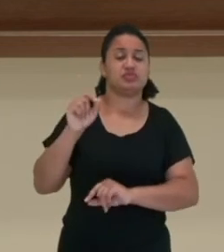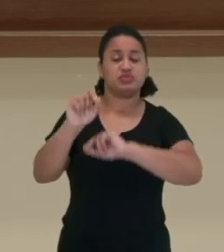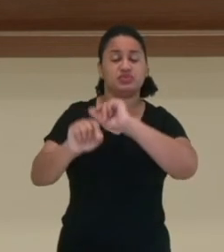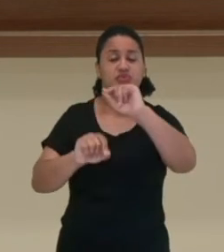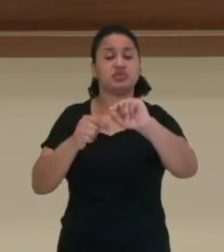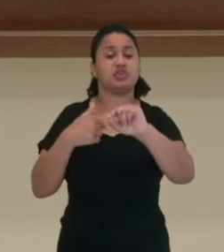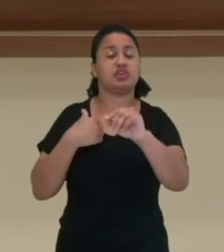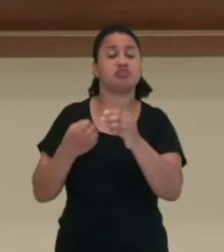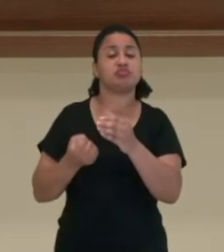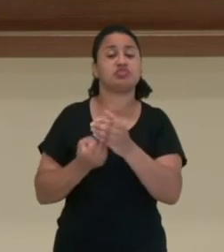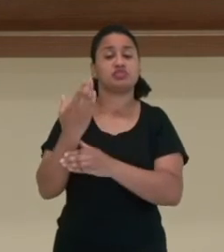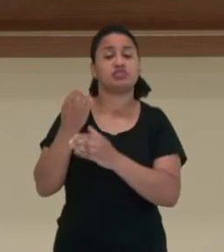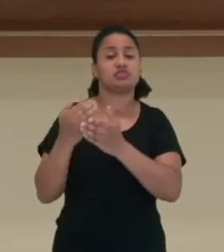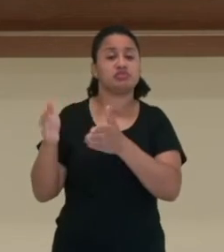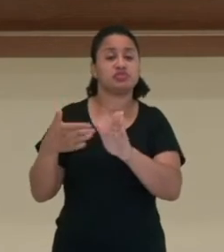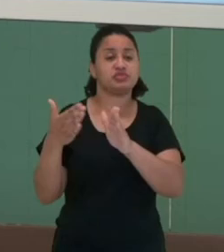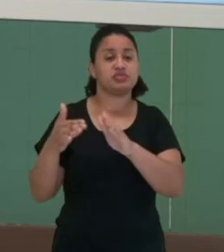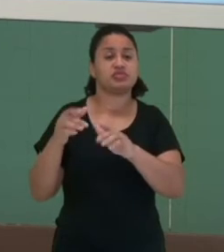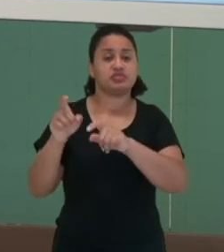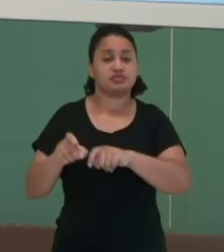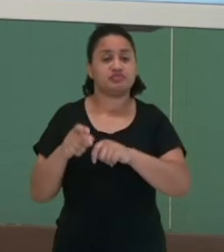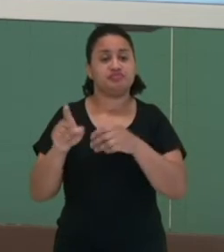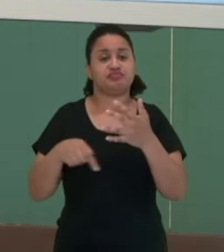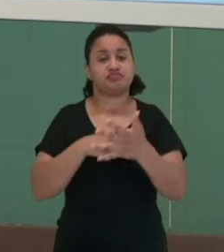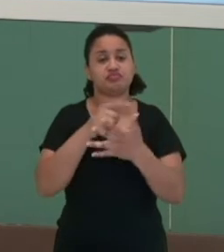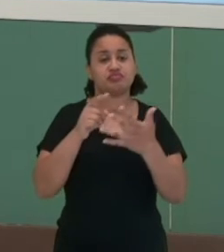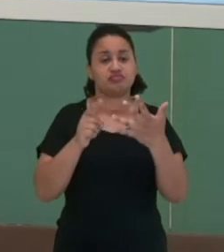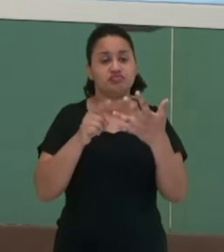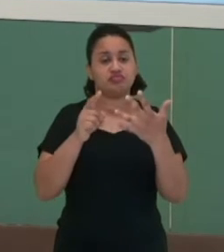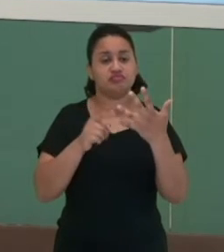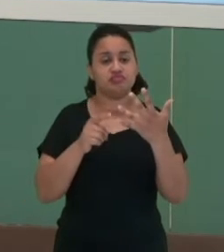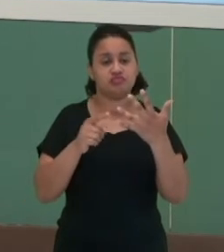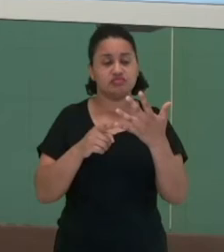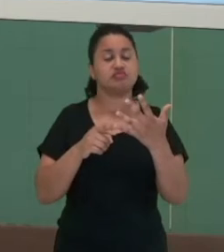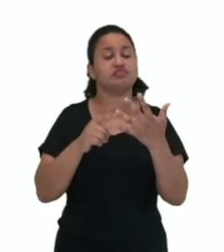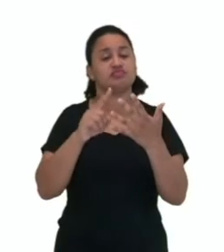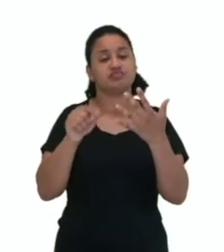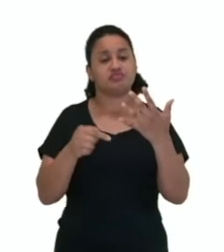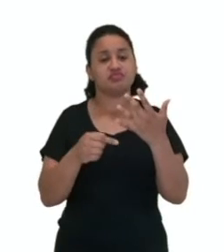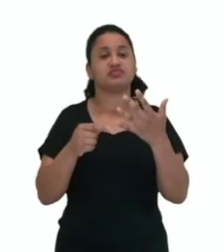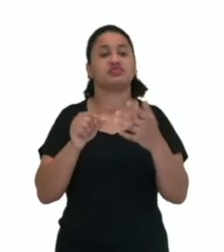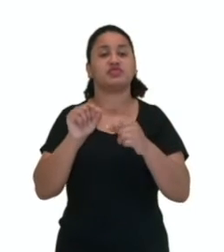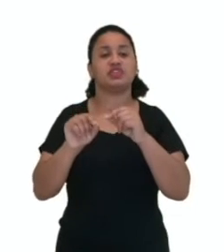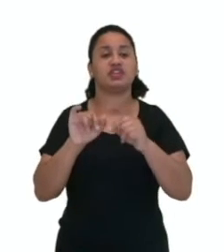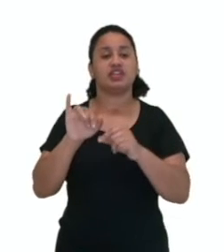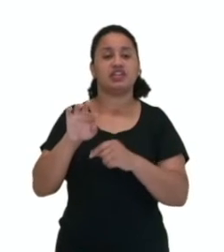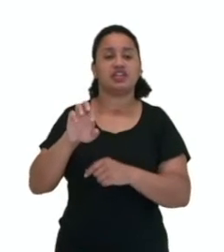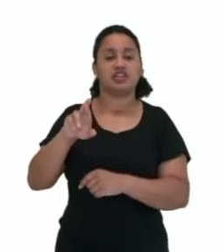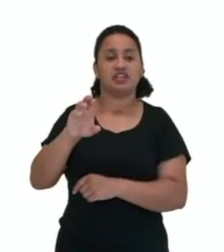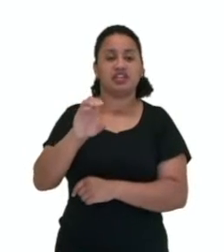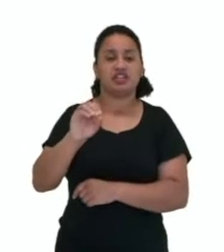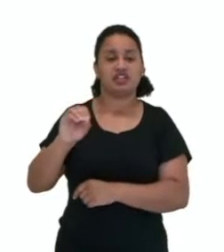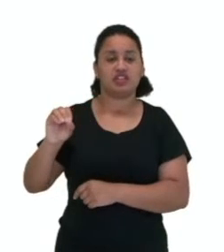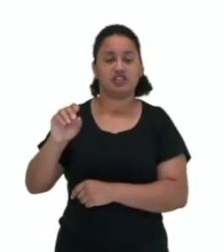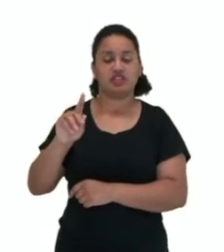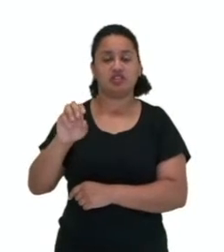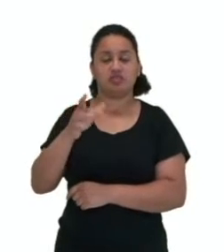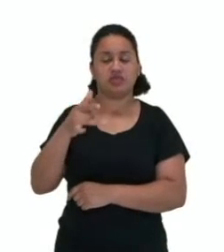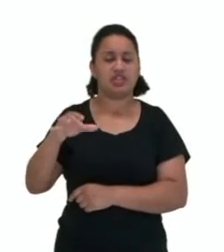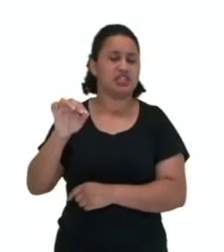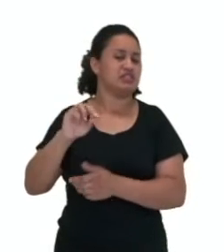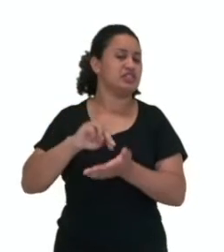sua produção agrícola. Outra, a intercooperação. O que significa isso? cooperação